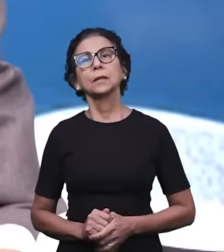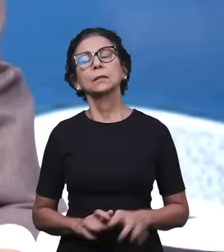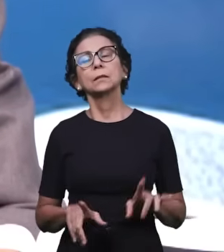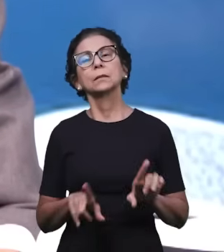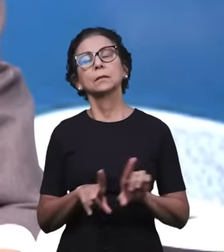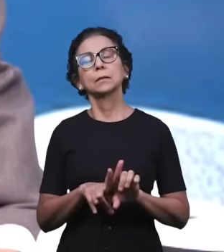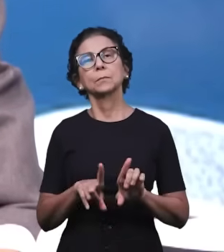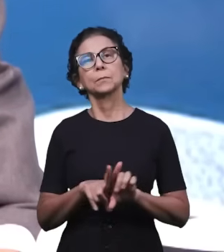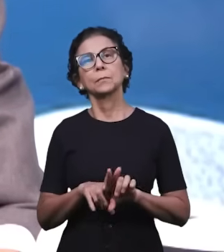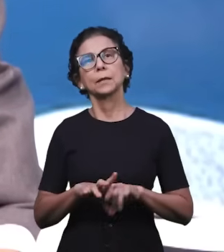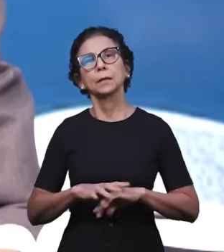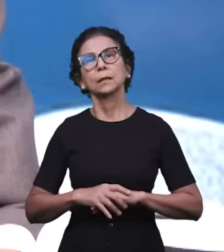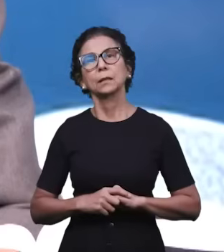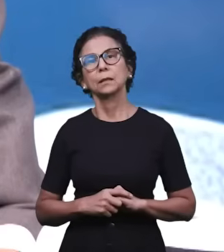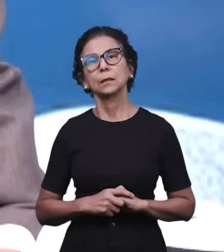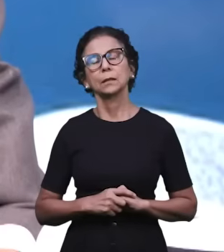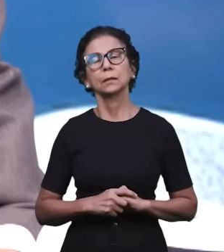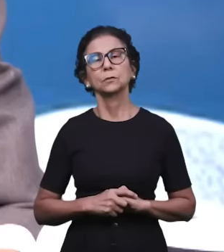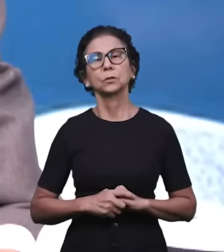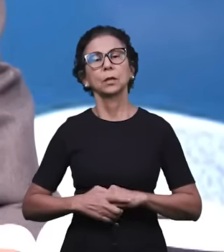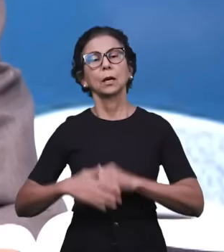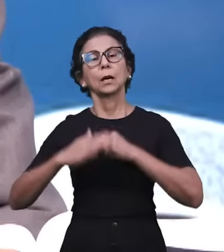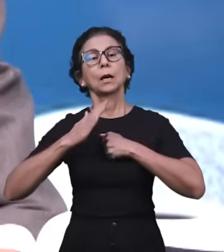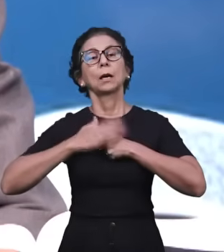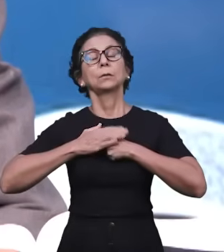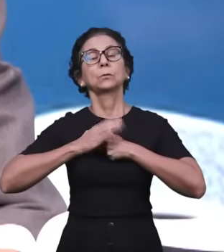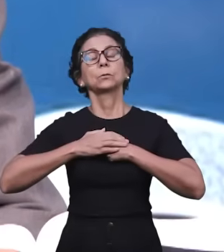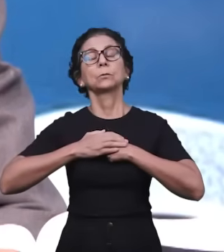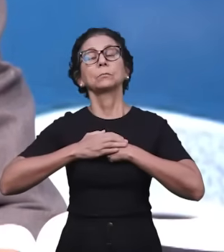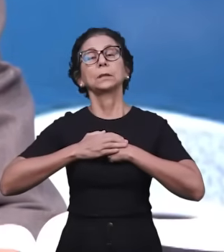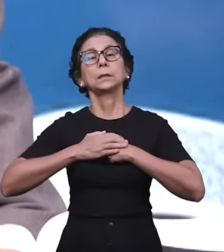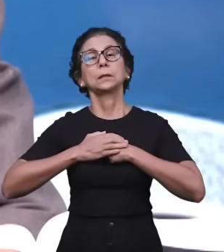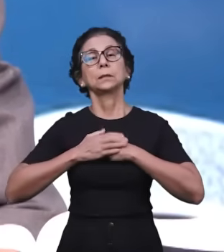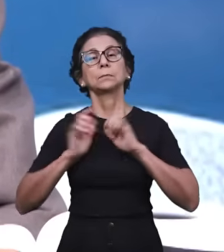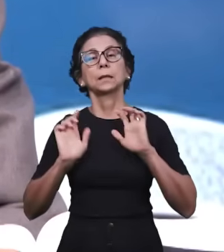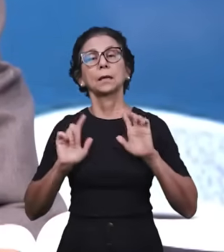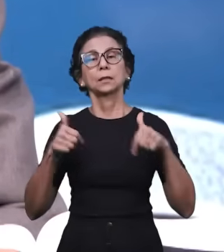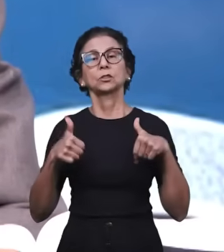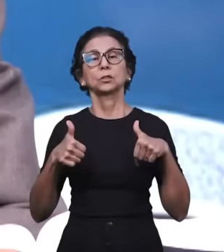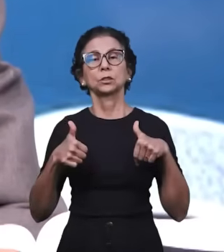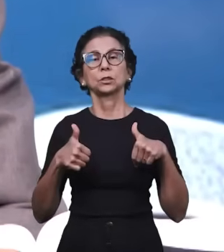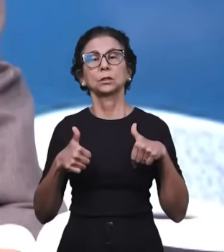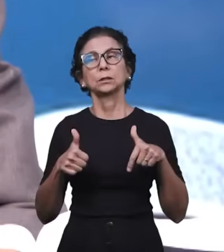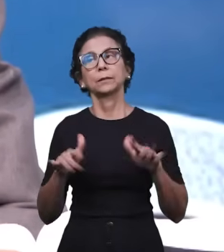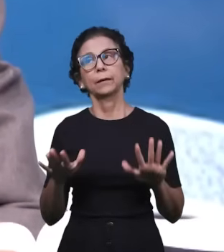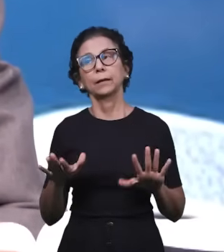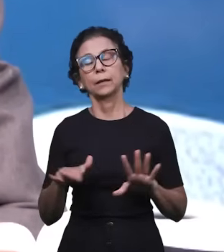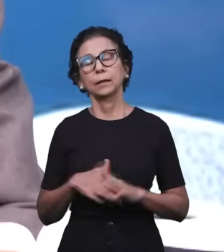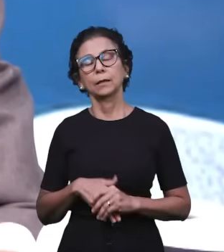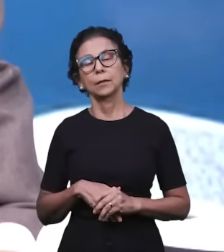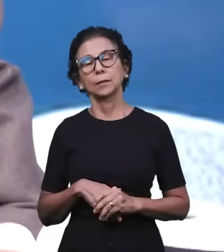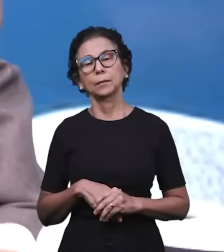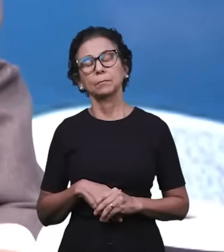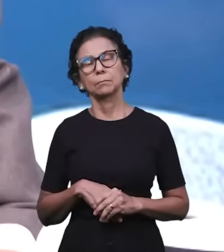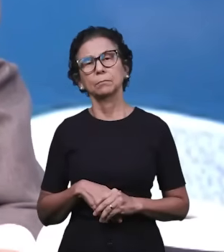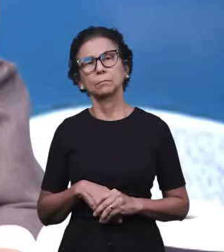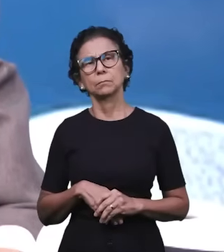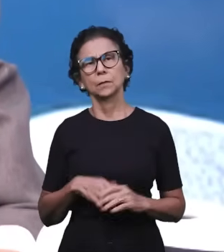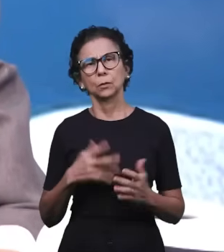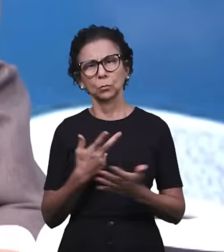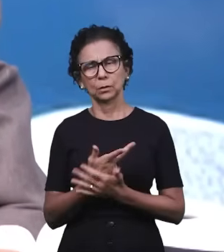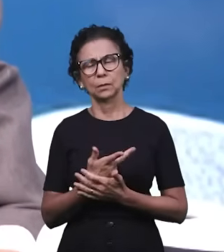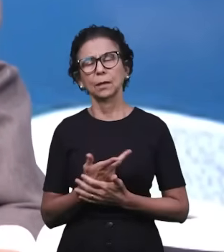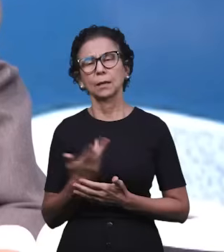questão de autonomia de ação. Por exemplo, é muito comum acontecer de, às vezes, uma pessoa da igreja, um